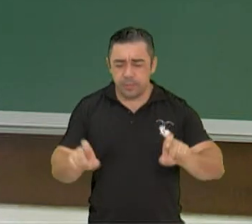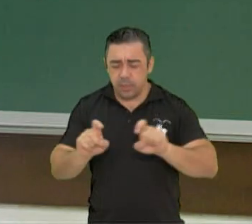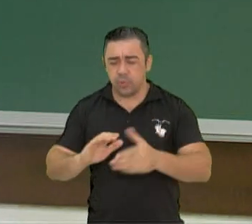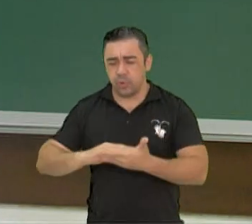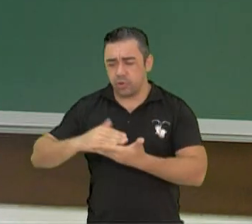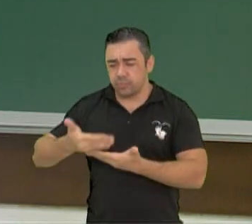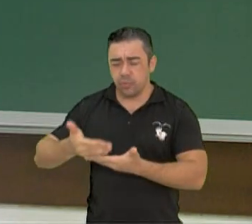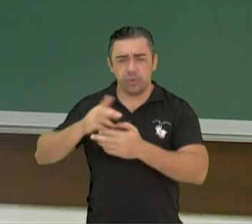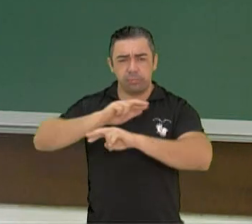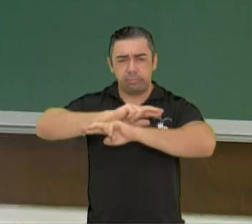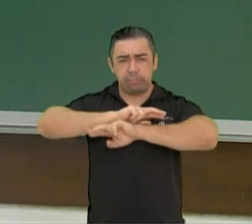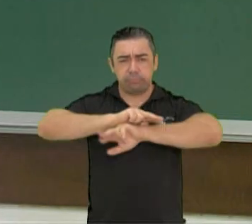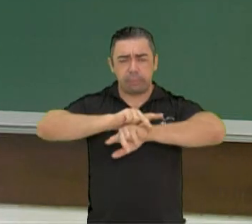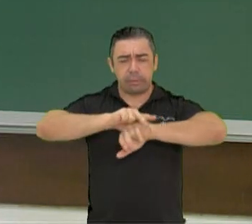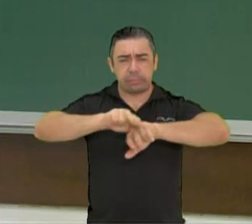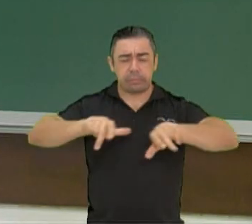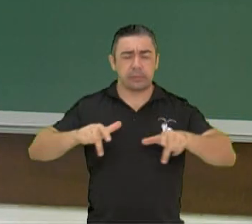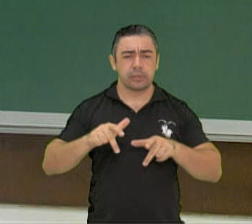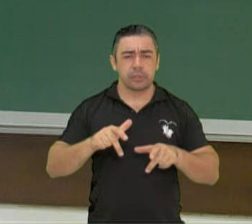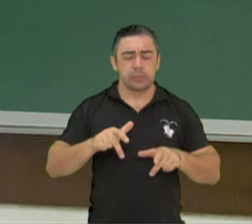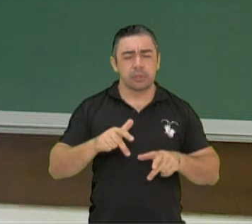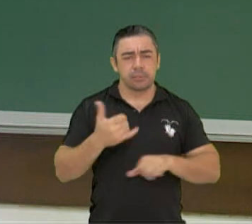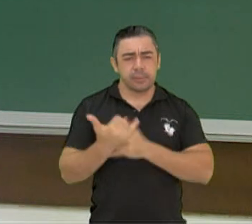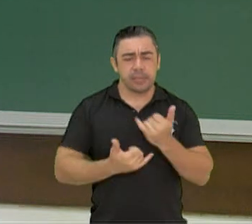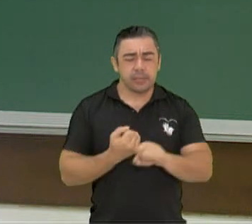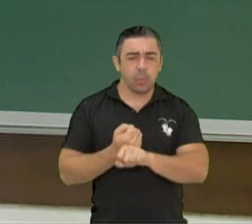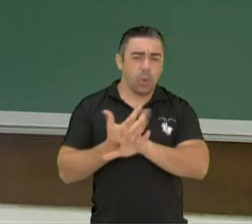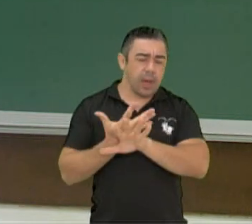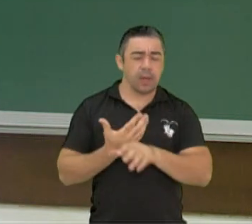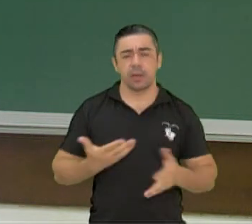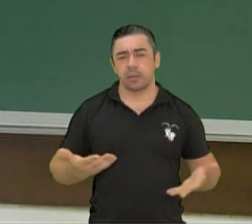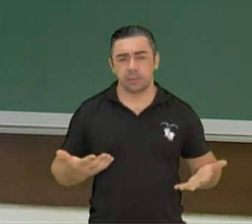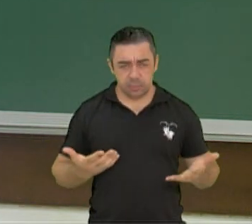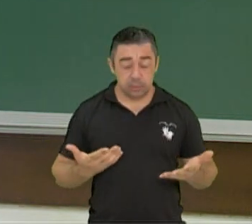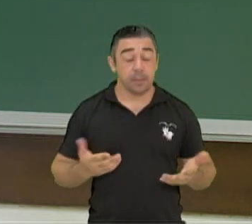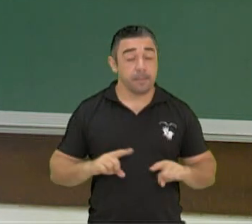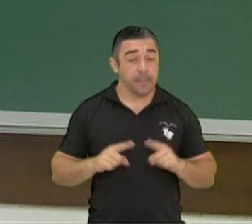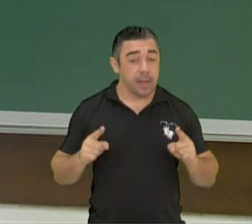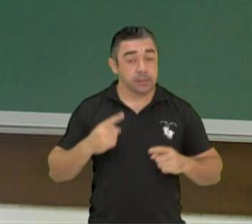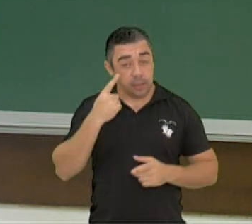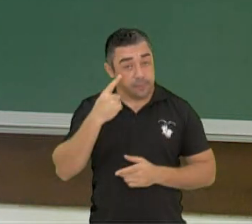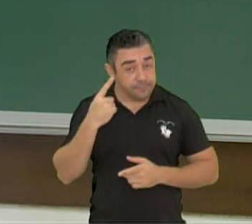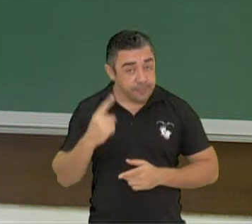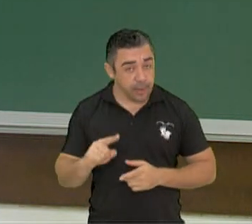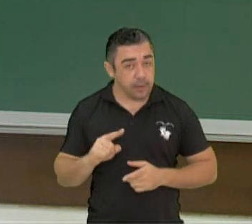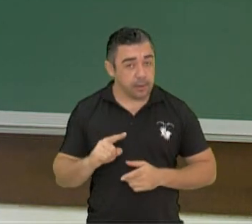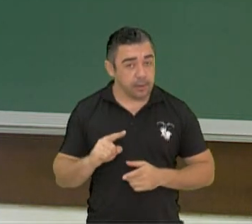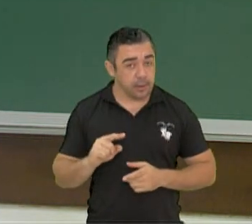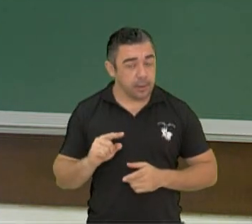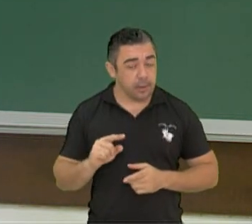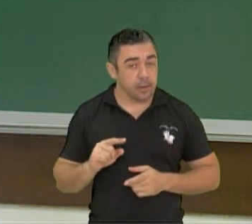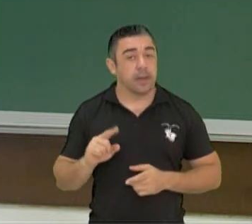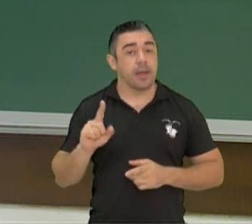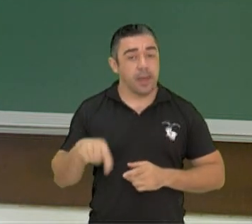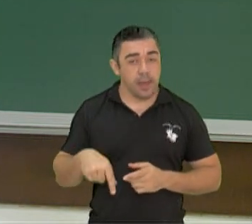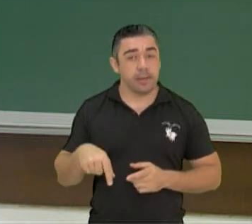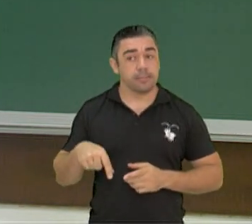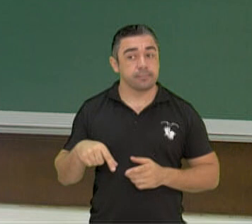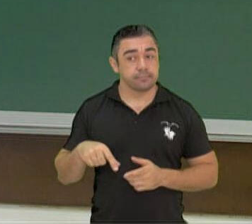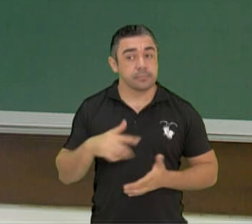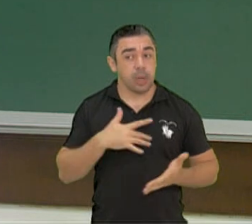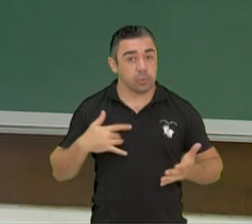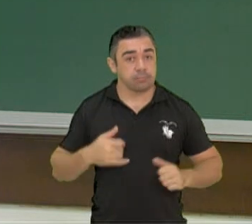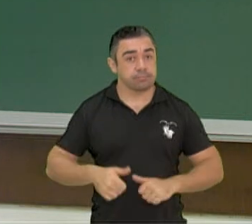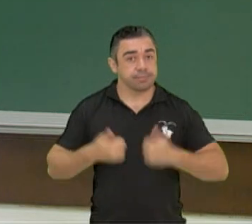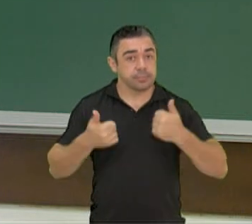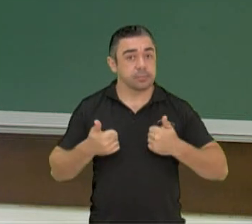notebook, os joguinhos online. Então para vocês assim parece, mas tem que verificar, né? Até que ponto isso é